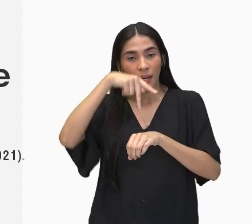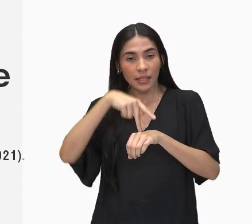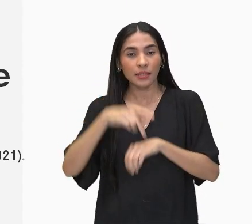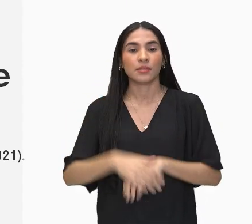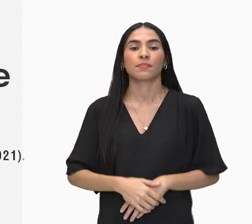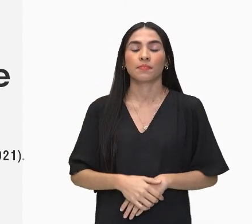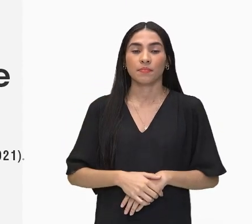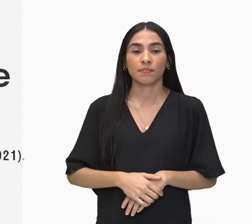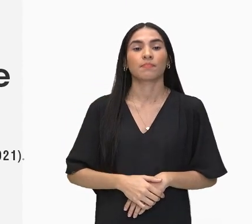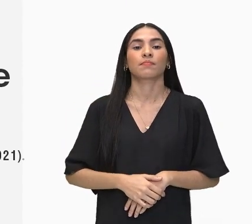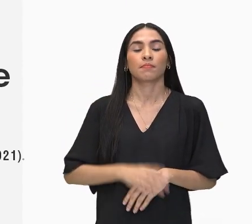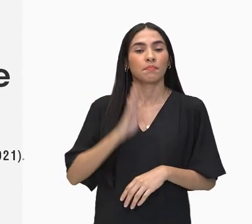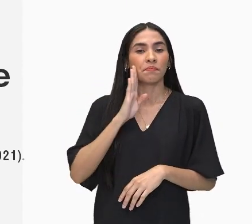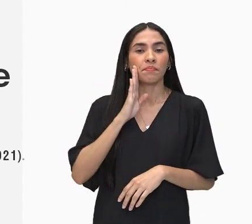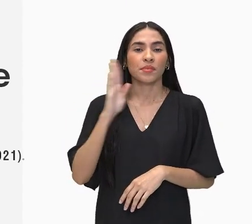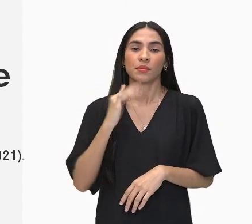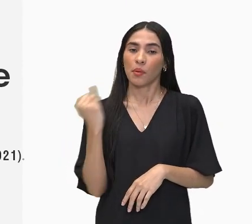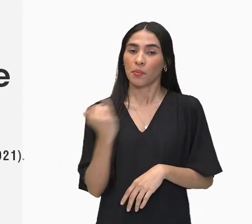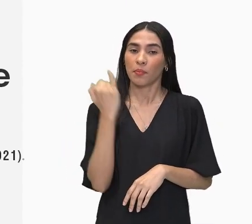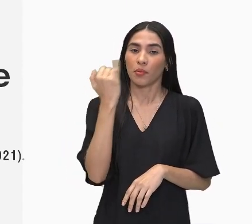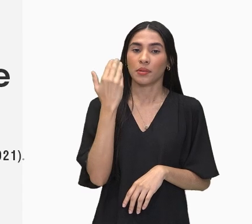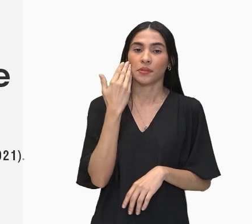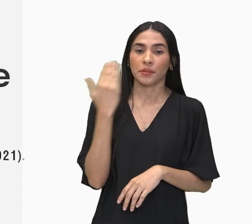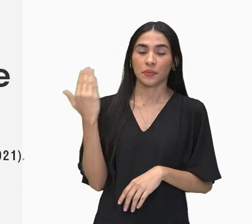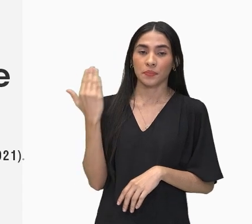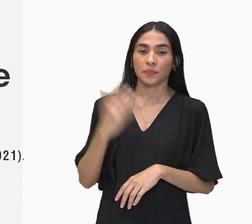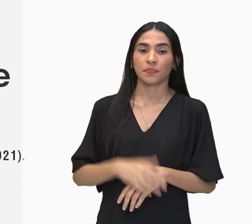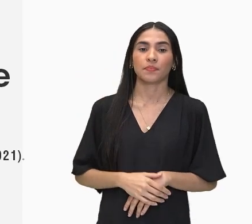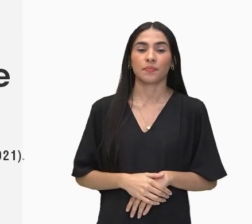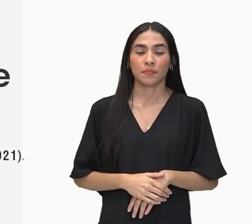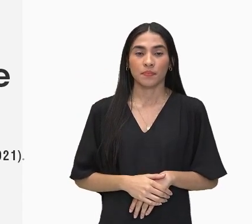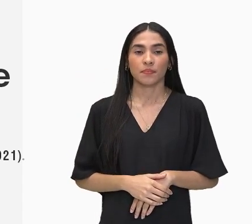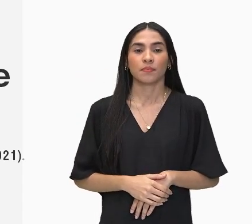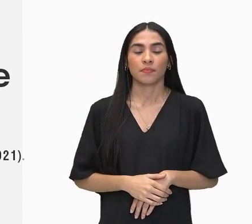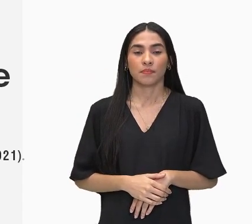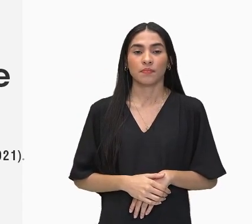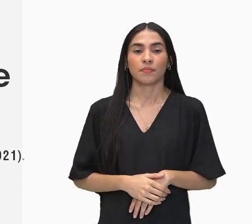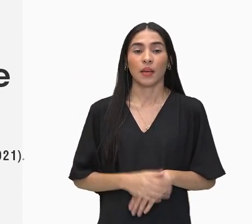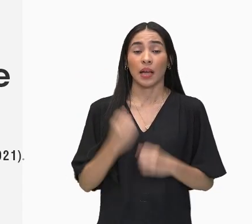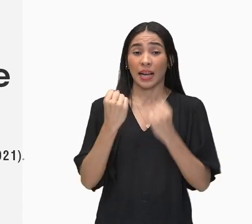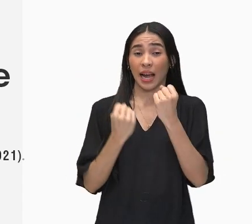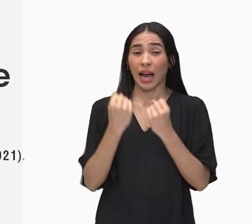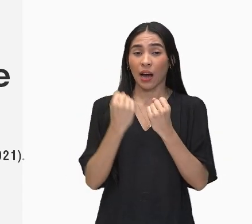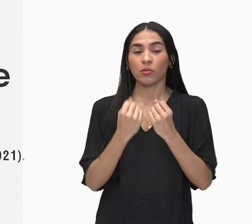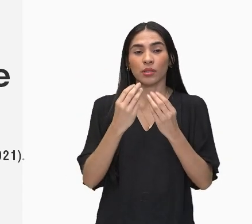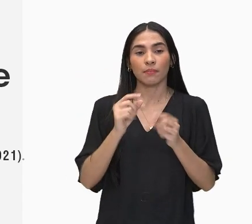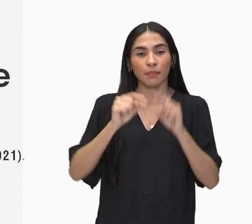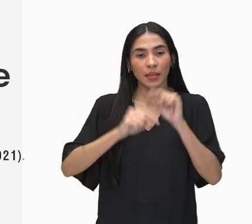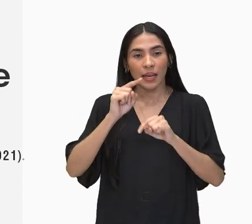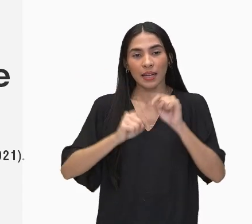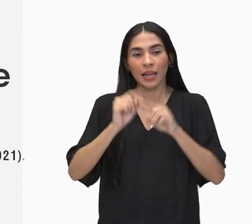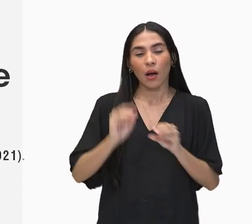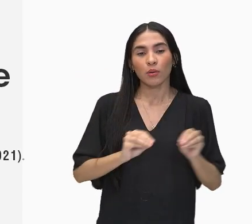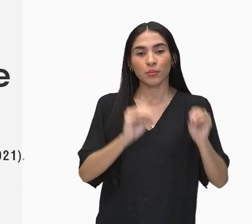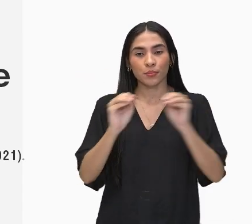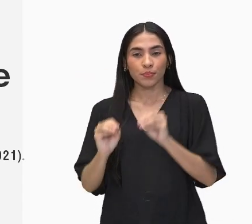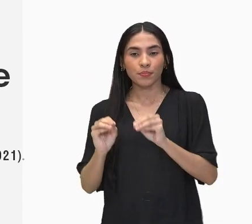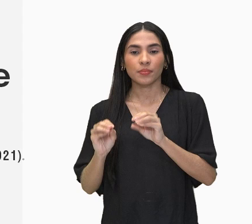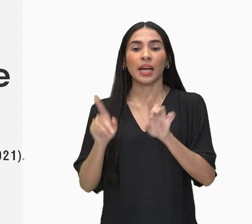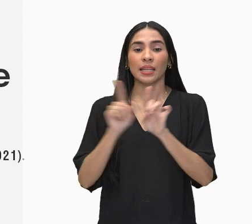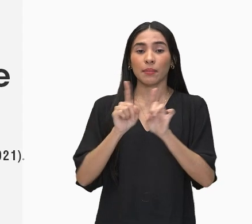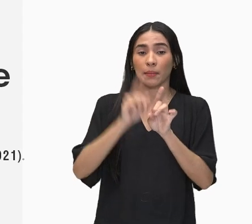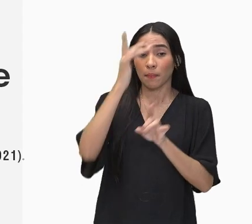se destacando, né, nas cargas transportadas e também no total de